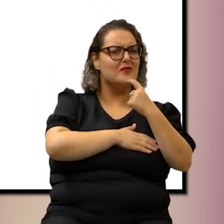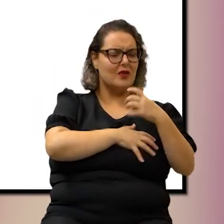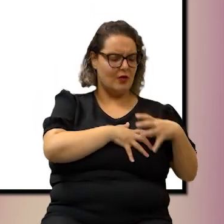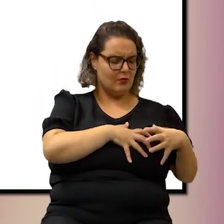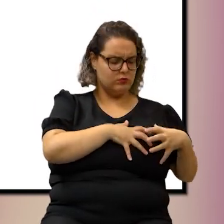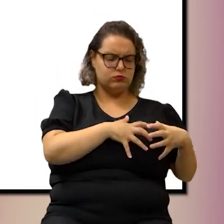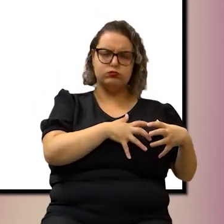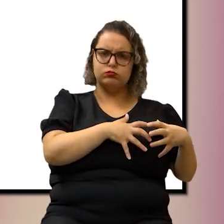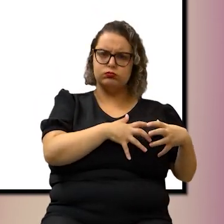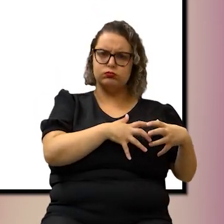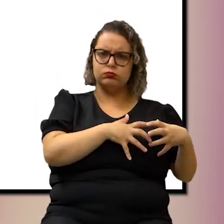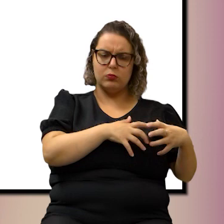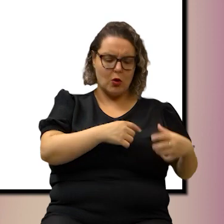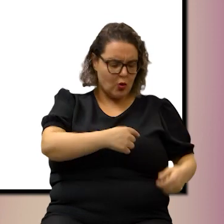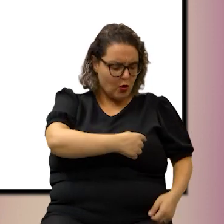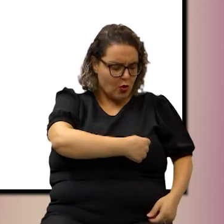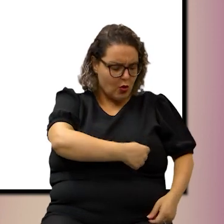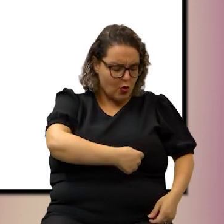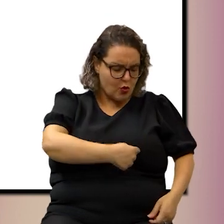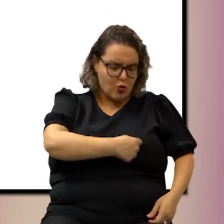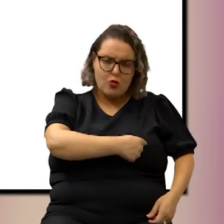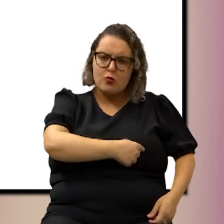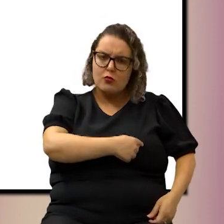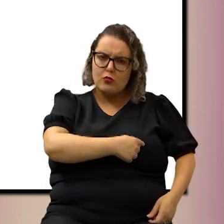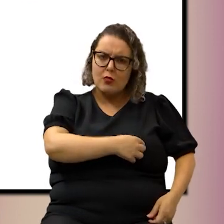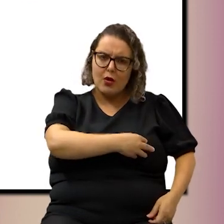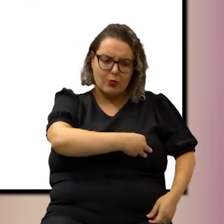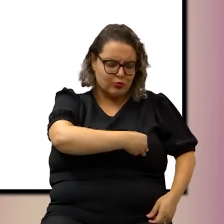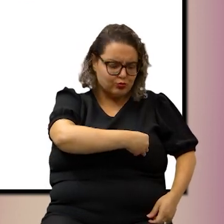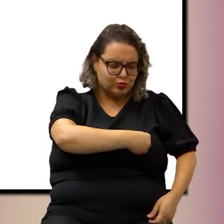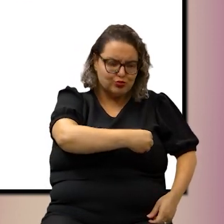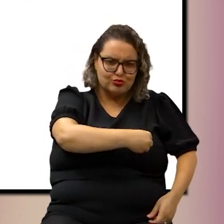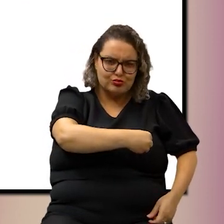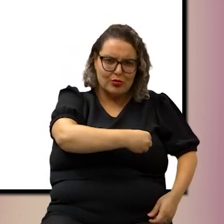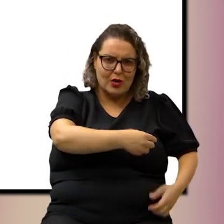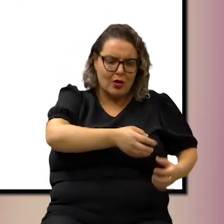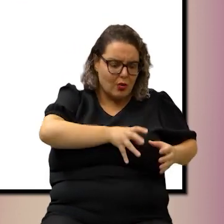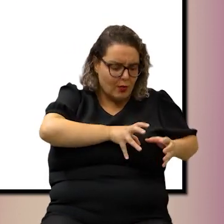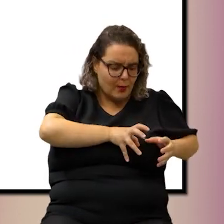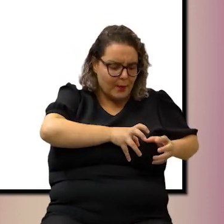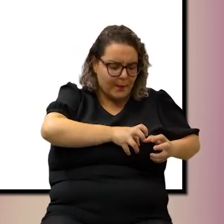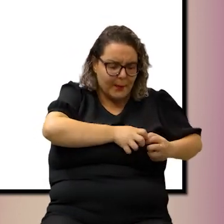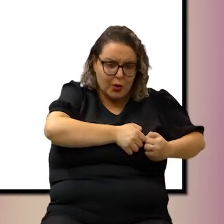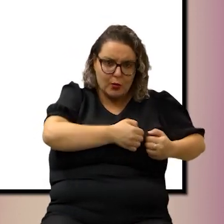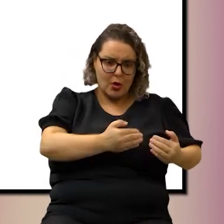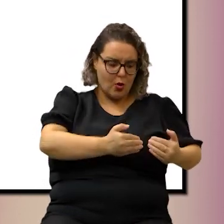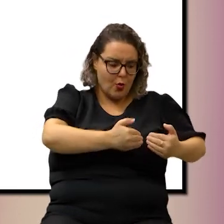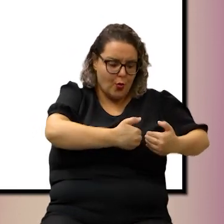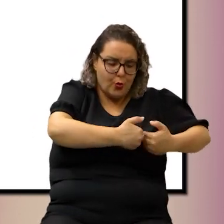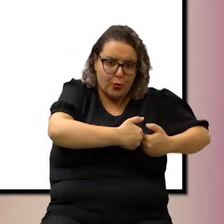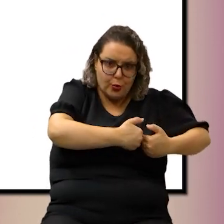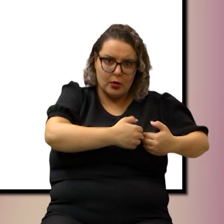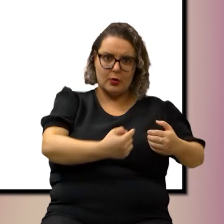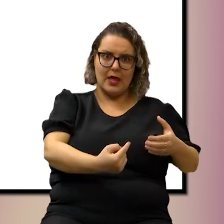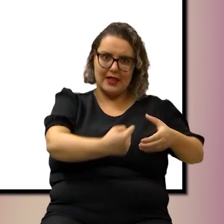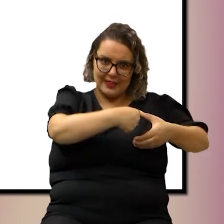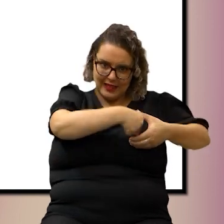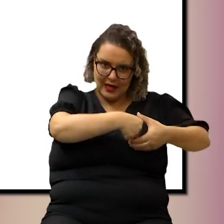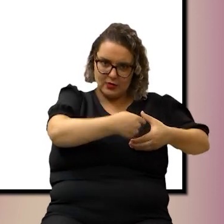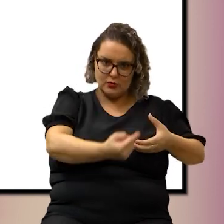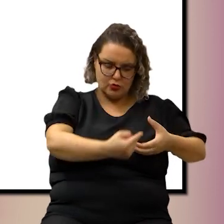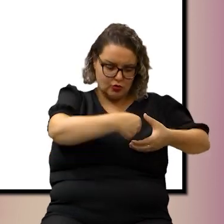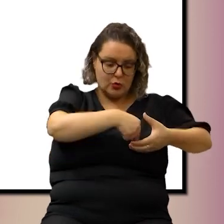avermelhada, inchada, o mamilo, como se ele tivesse puxado um pouco para dentro, então um sinal de